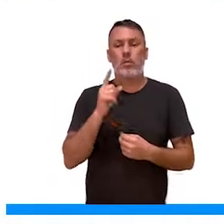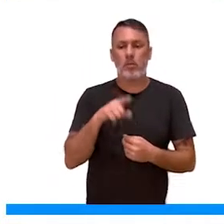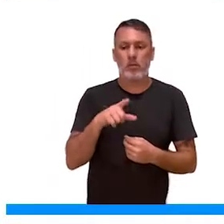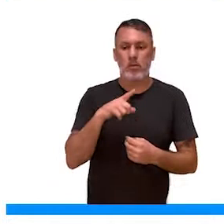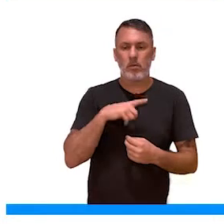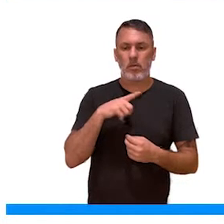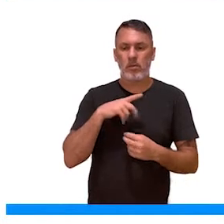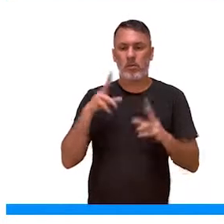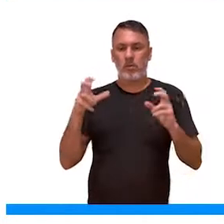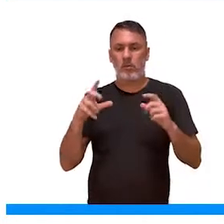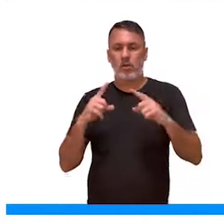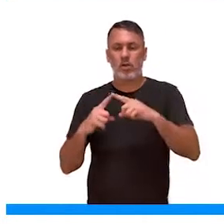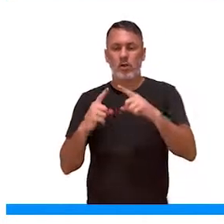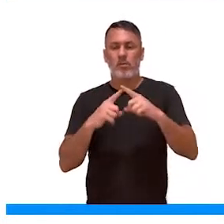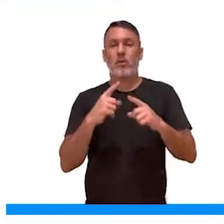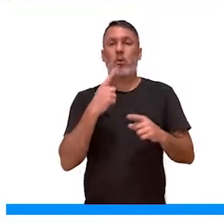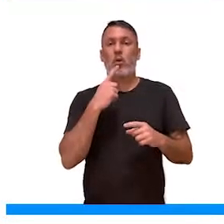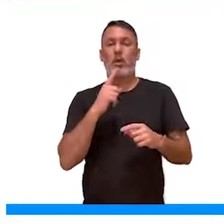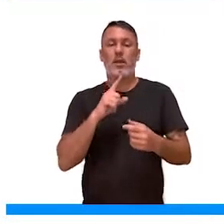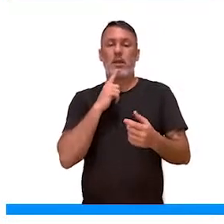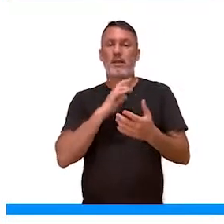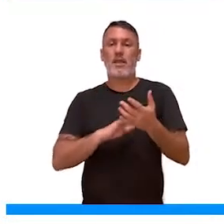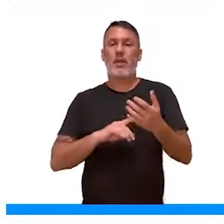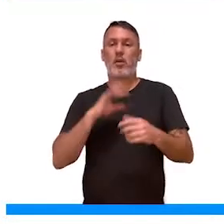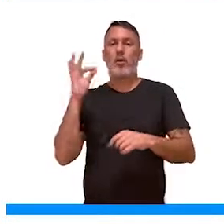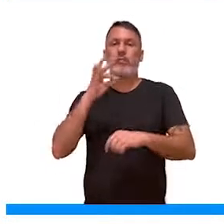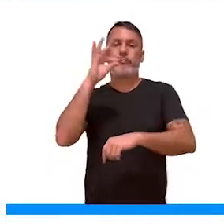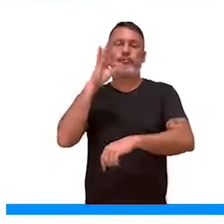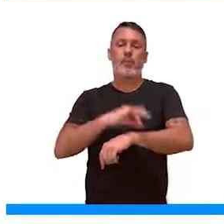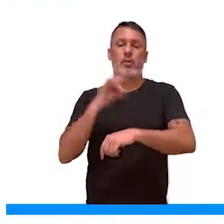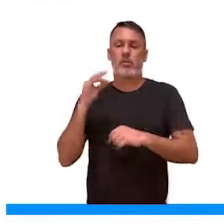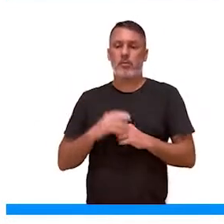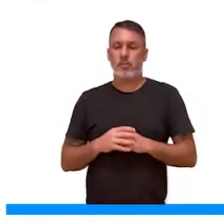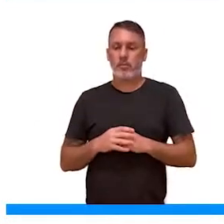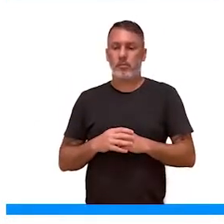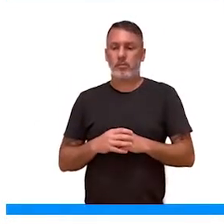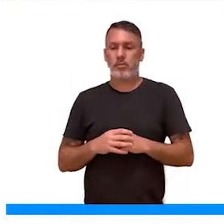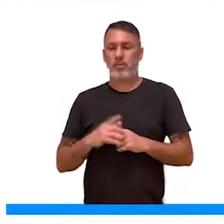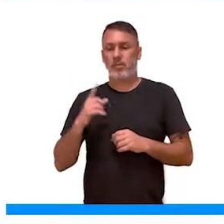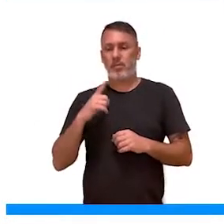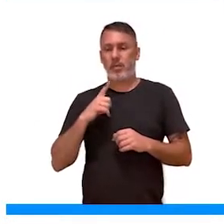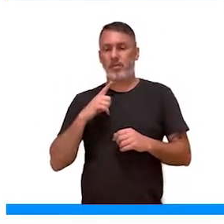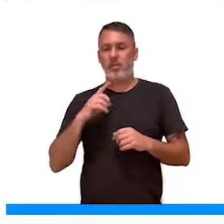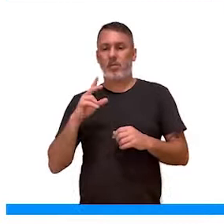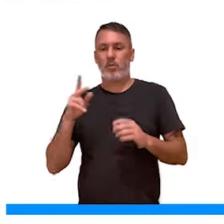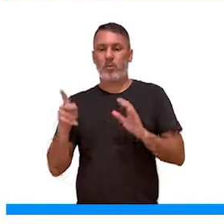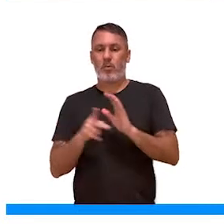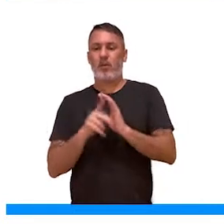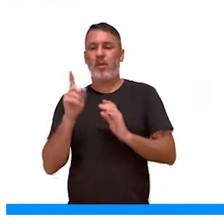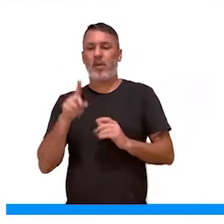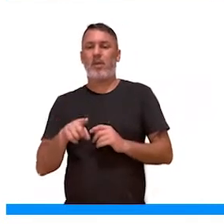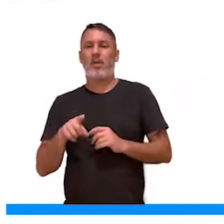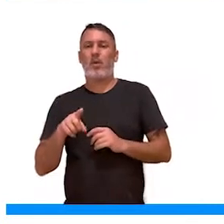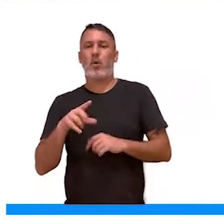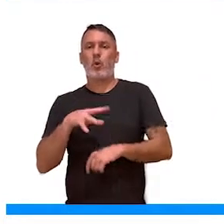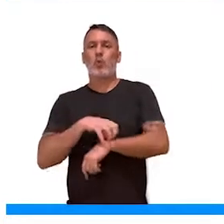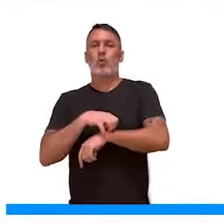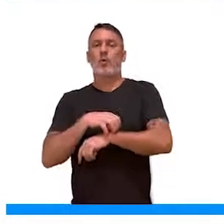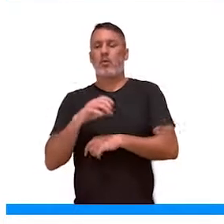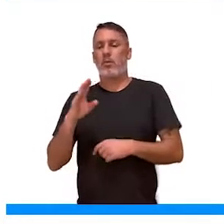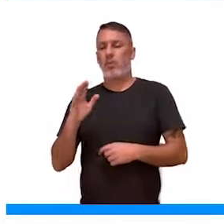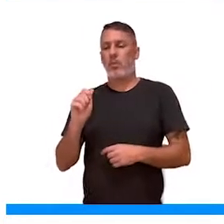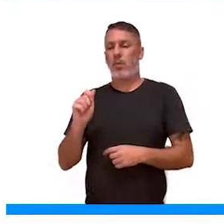da entrada desse tripanossoma no sangue dos humanos. Como que isso acontece? O Triatoma infestans, que é o